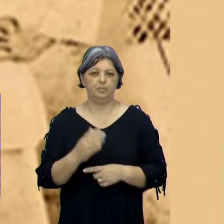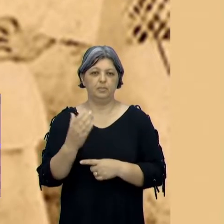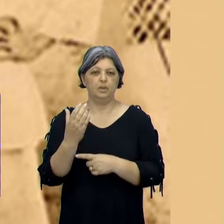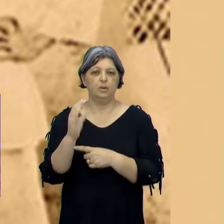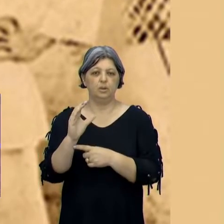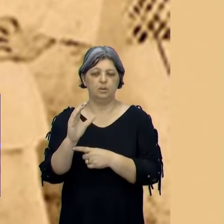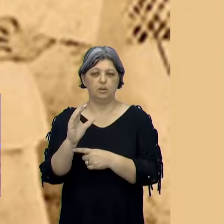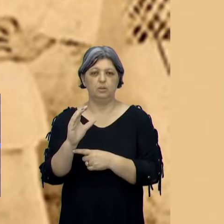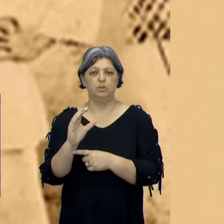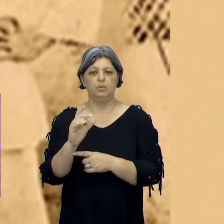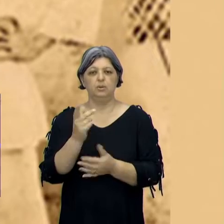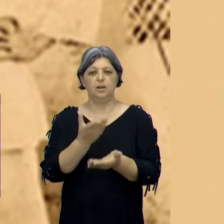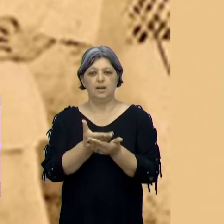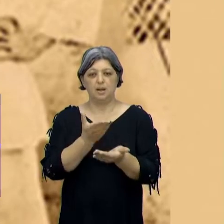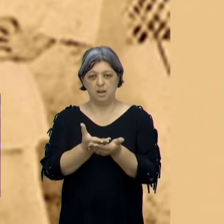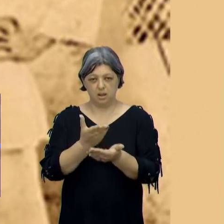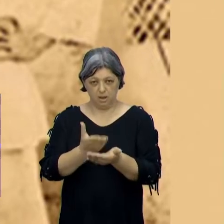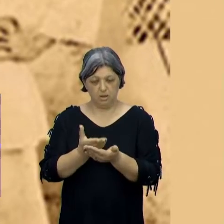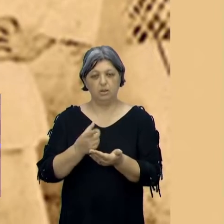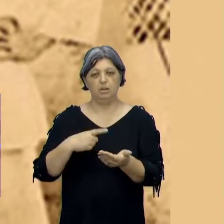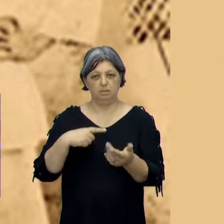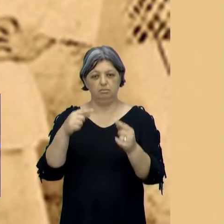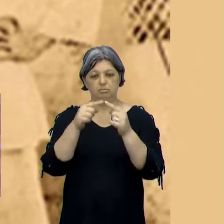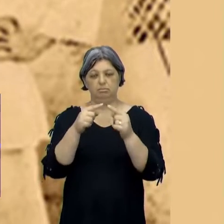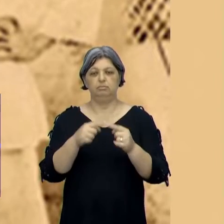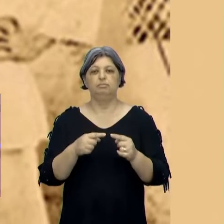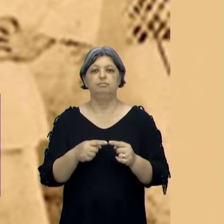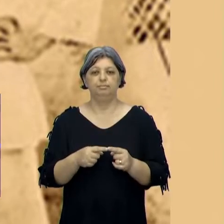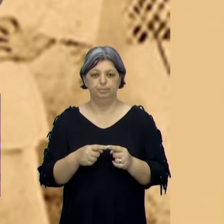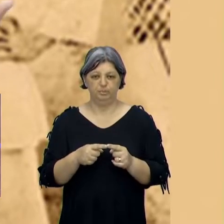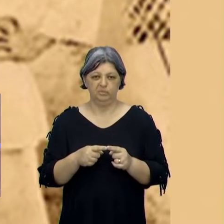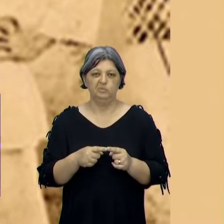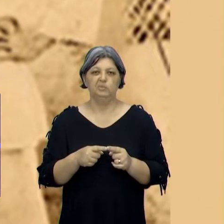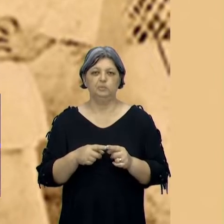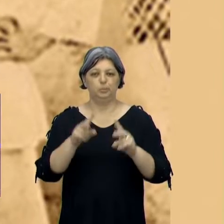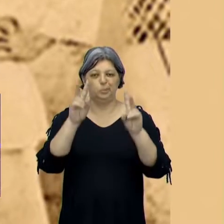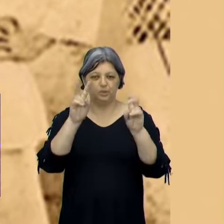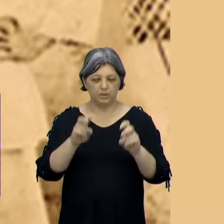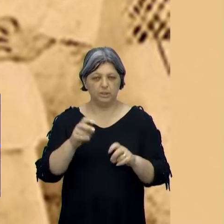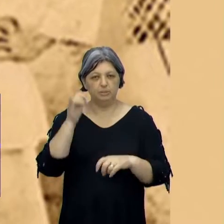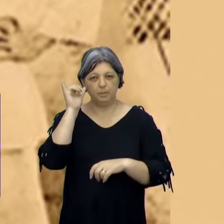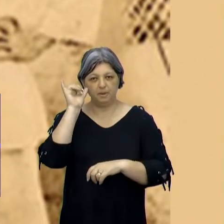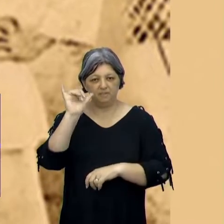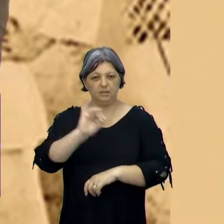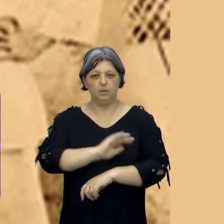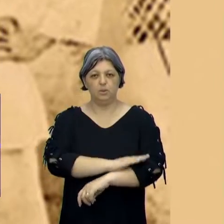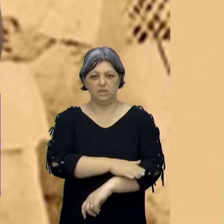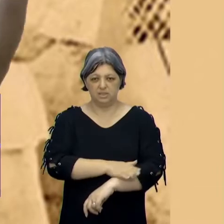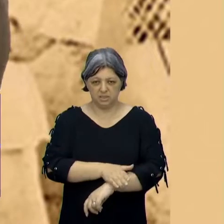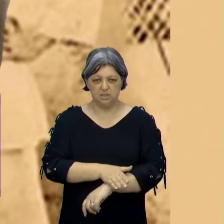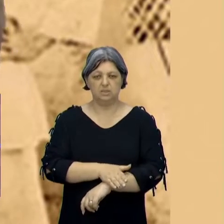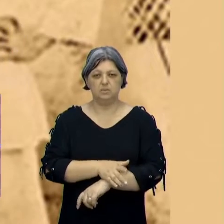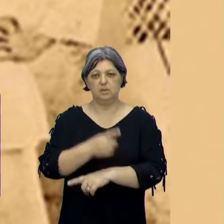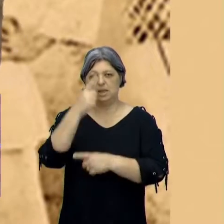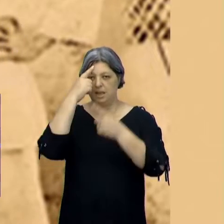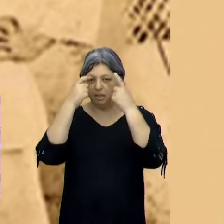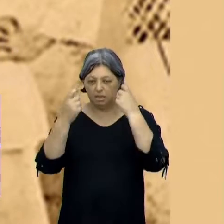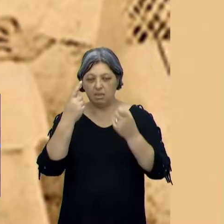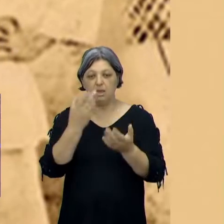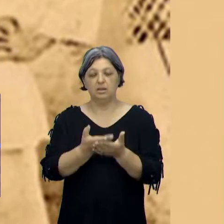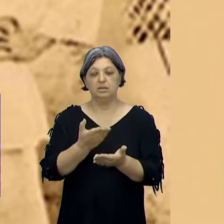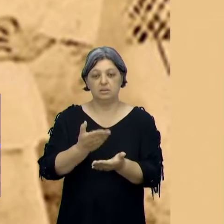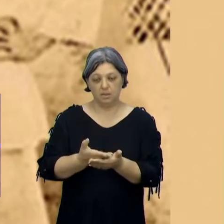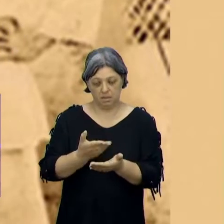canal onde essas aulas, elas todas têm a ver com a questão do, né, antirracista, né? Com ideias e aulas que